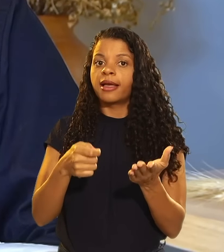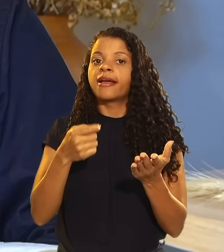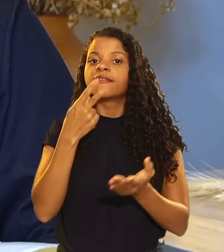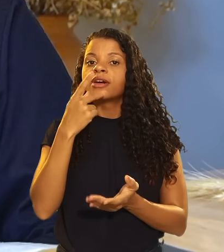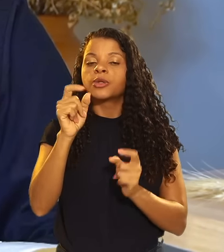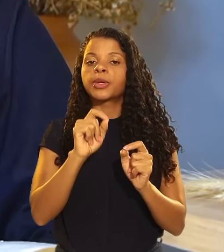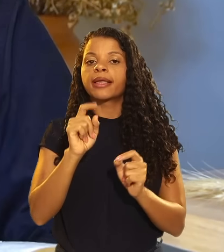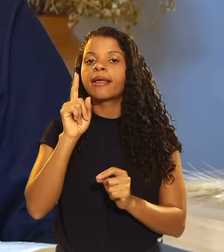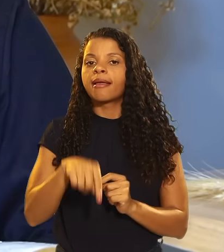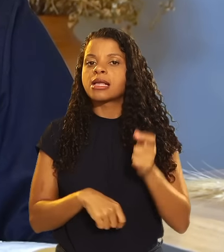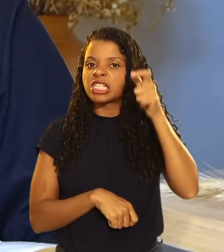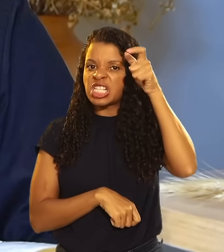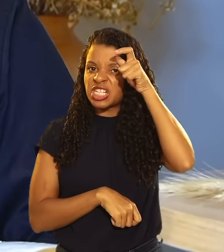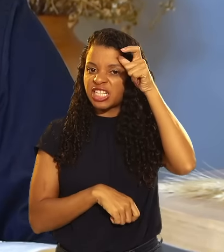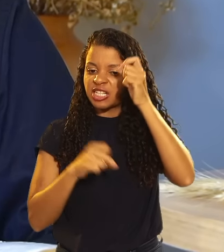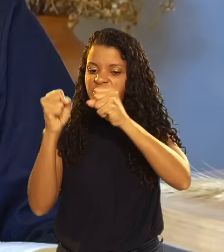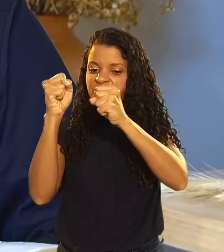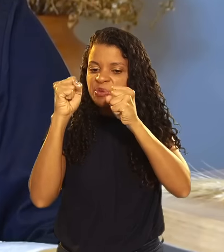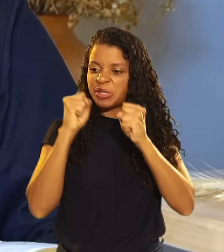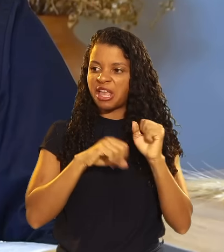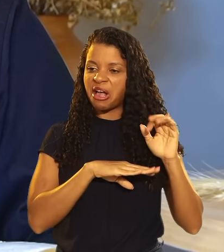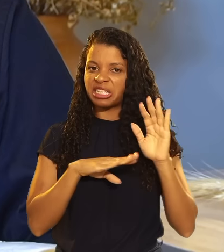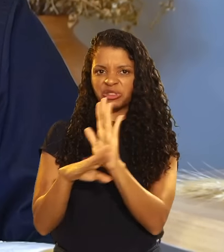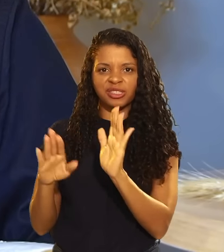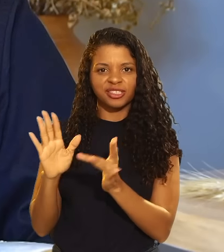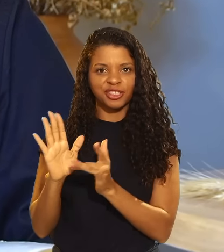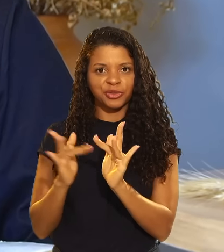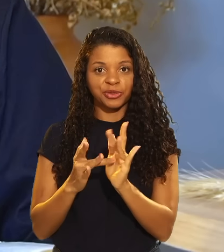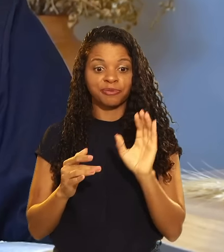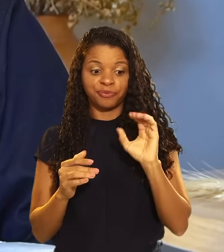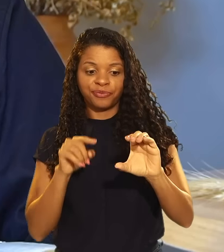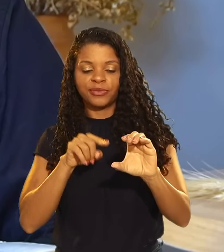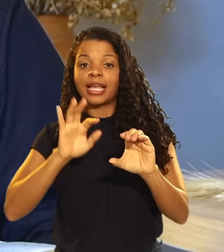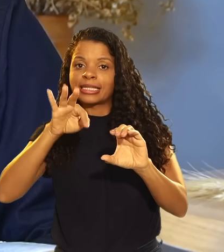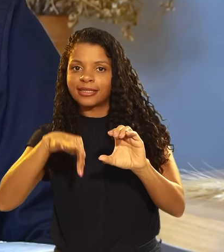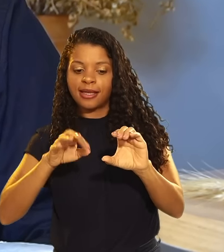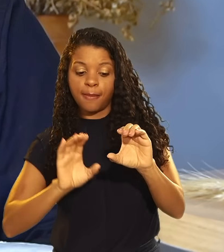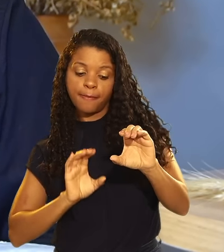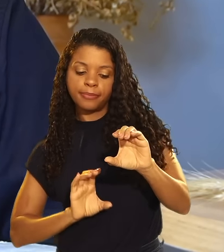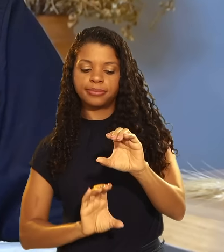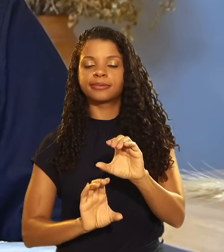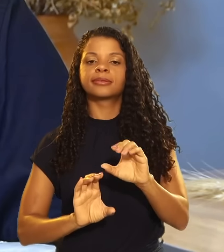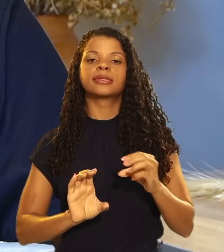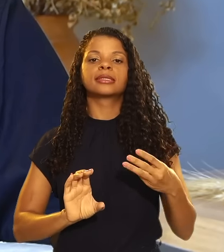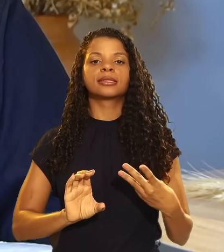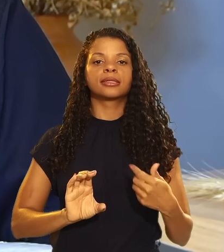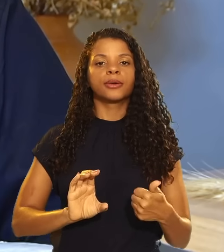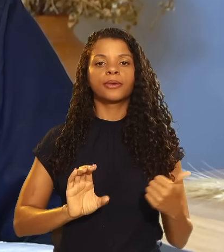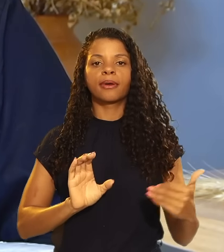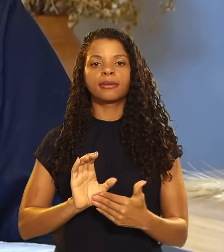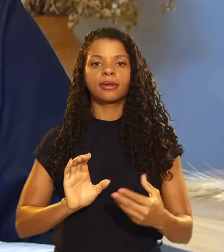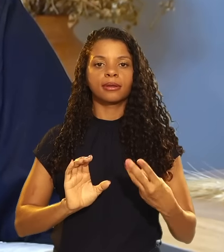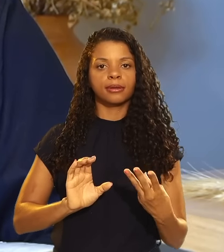Satanás. Aí essa história ela é encerrada, e nos versículos de 31 a 35, Jesus volta para